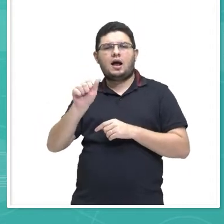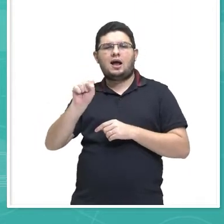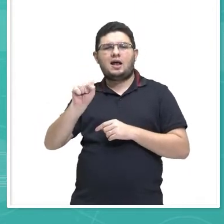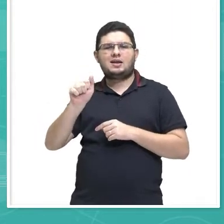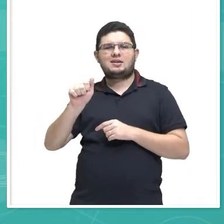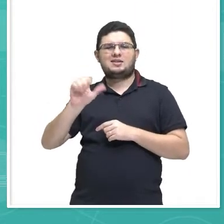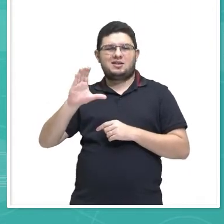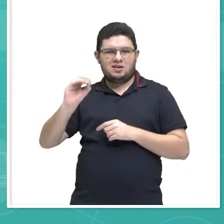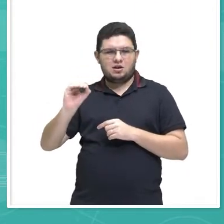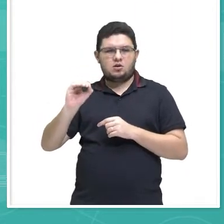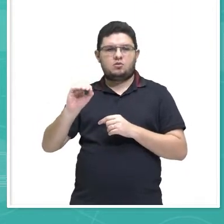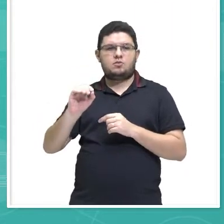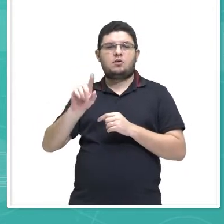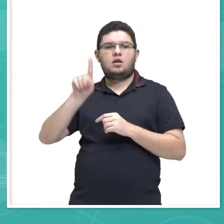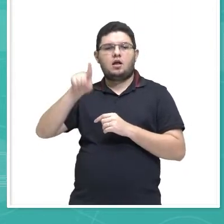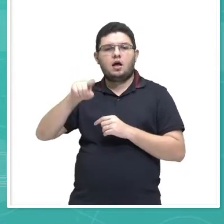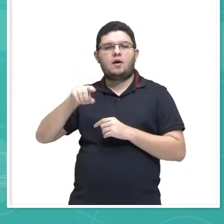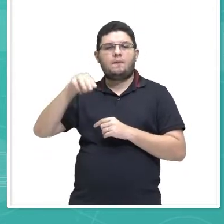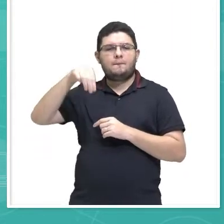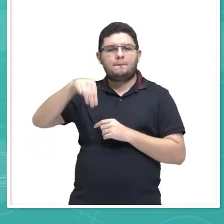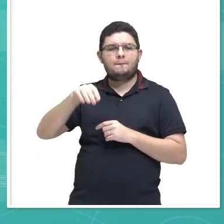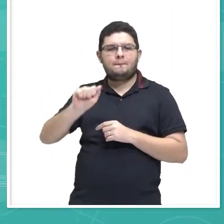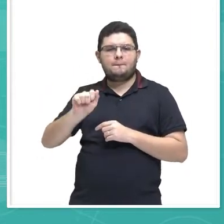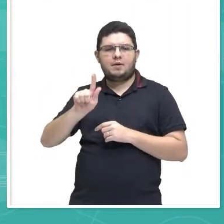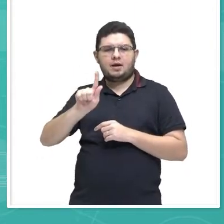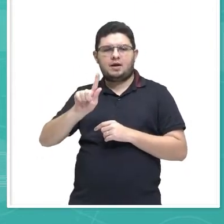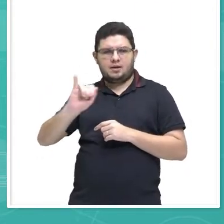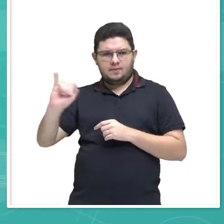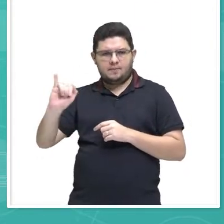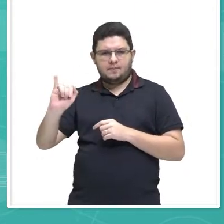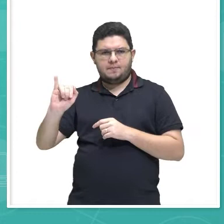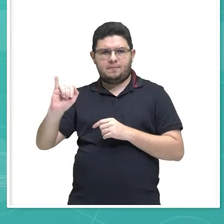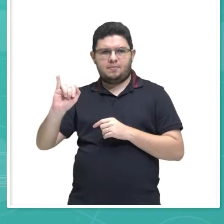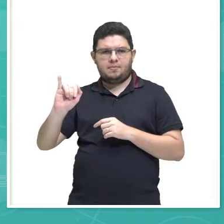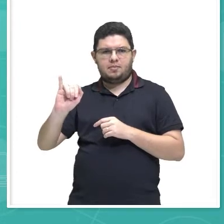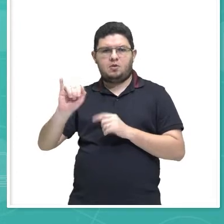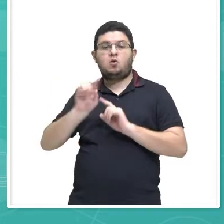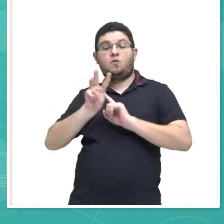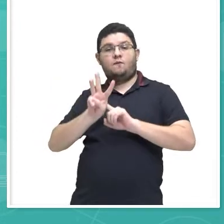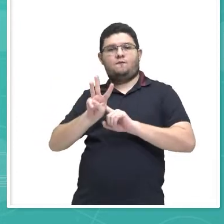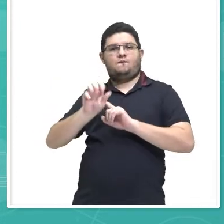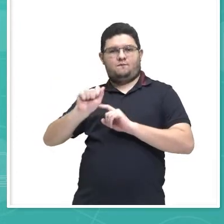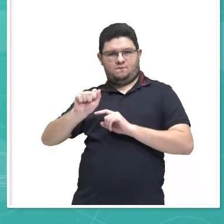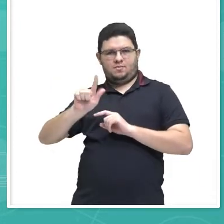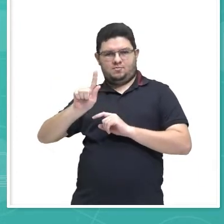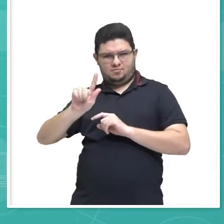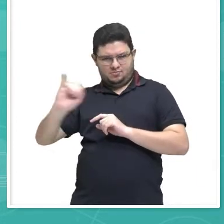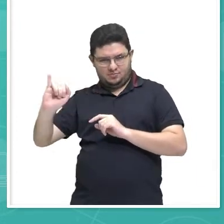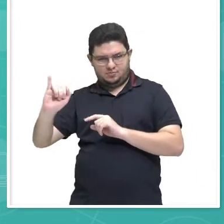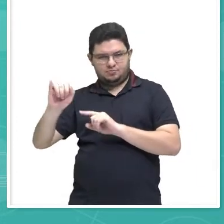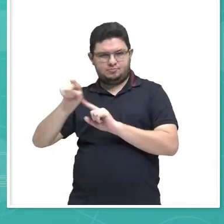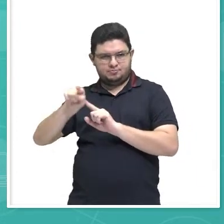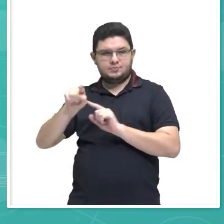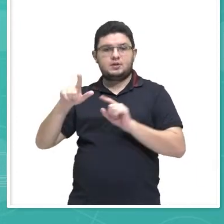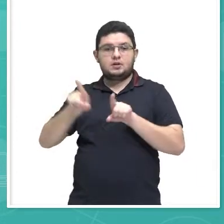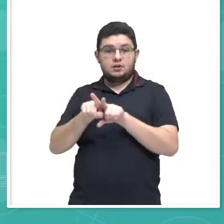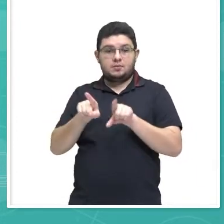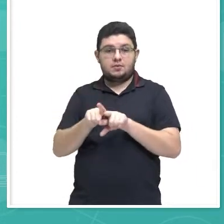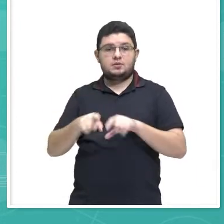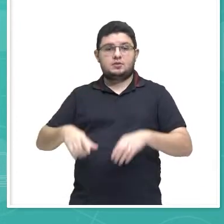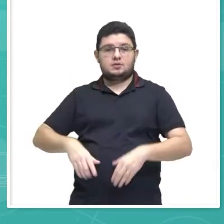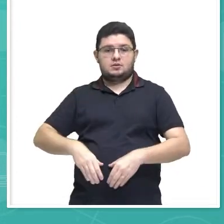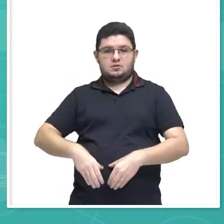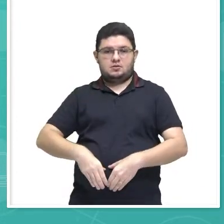a faixa, que serve para amarrar o wagi, né? Não deixar ele ficar se abrindo. Então, tem a faixa, que é o